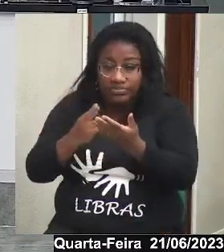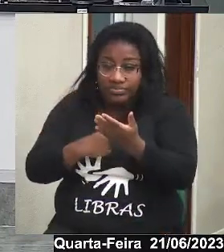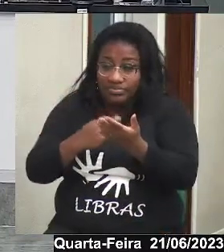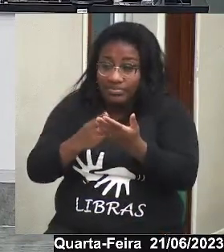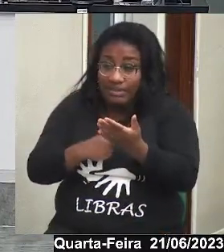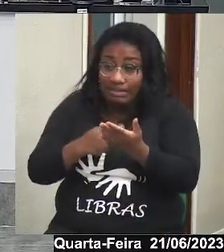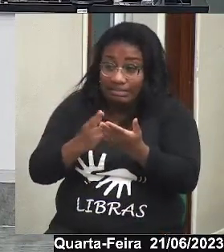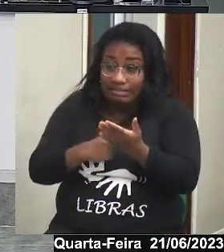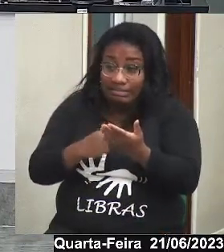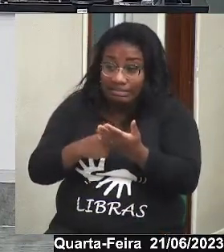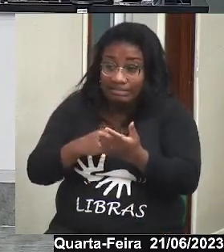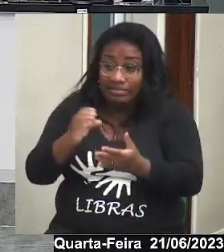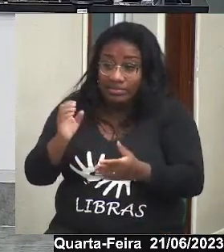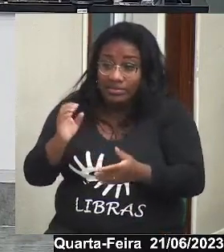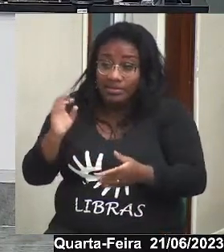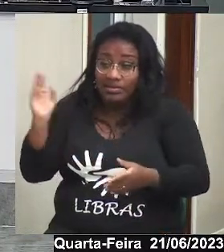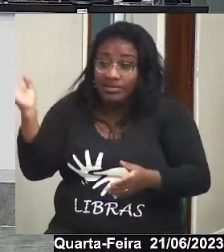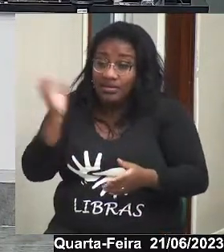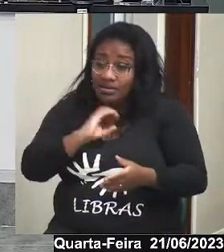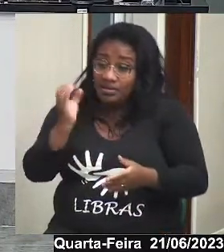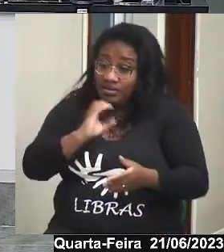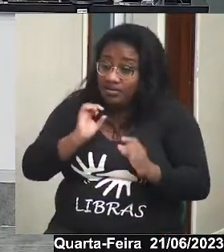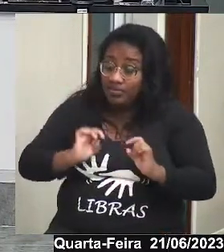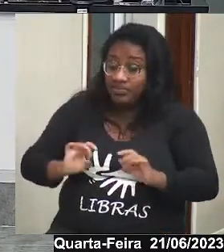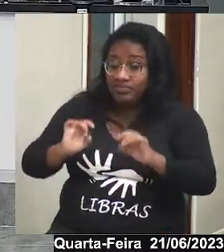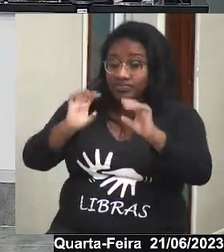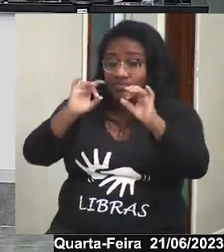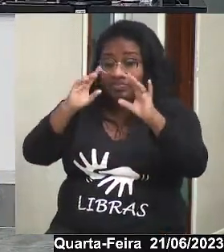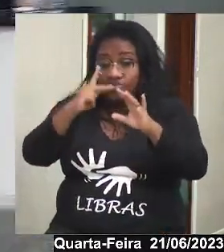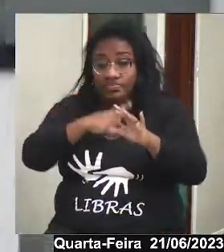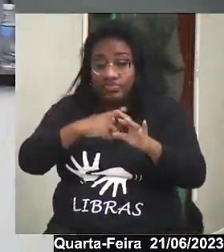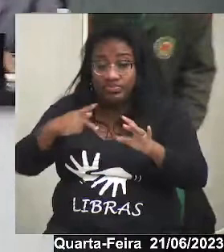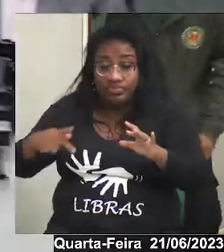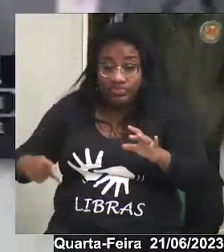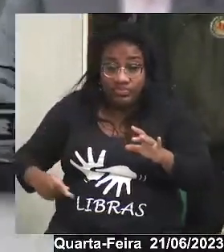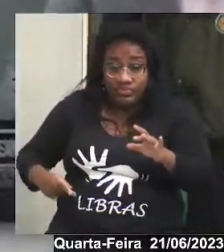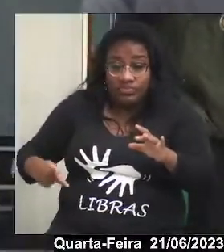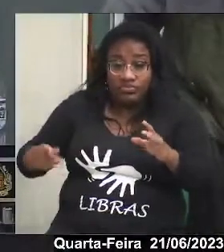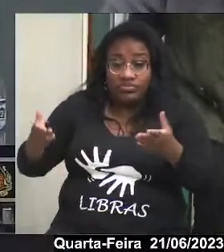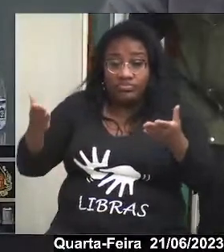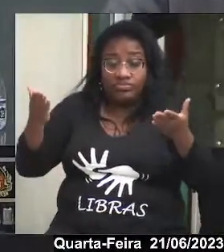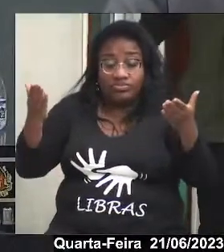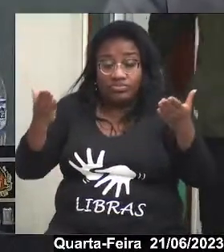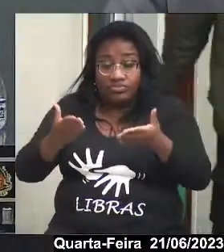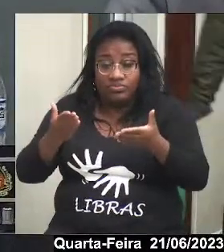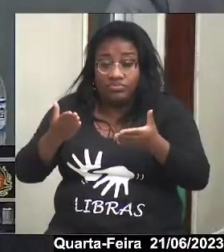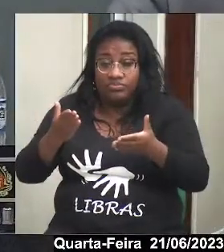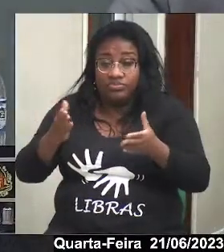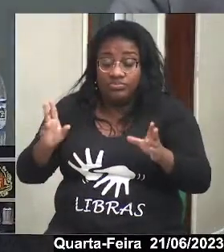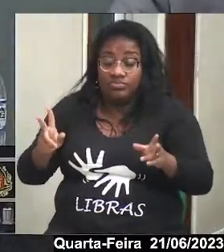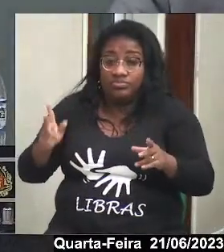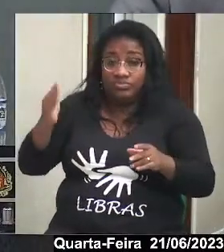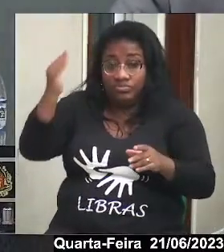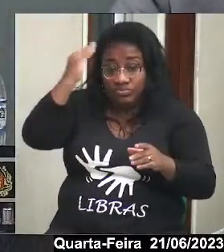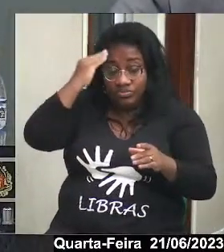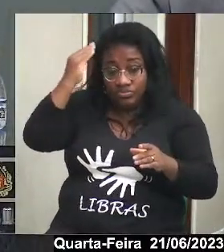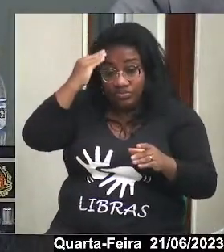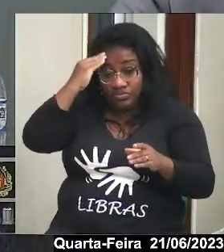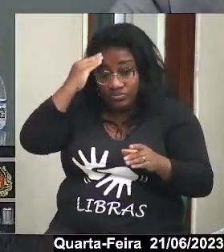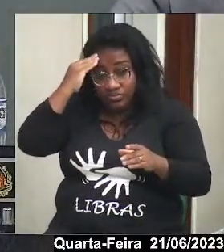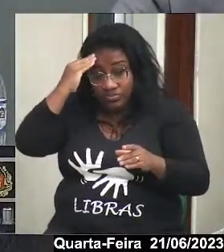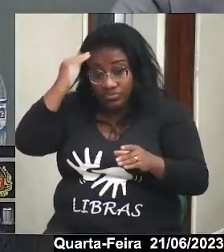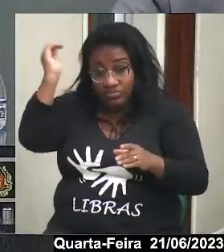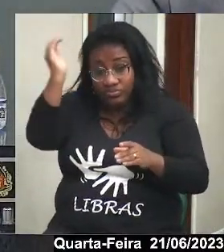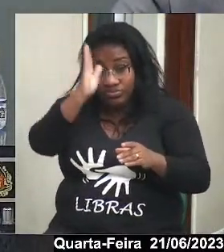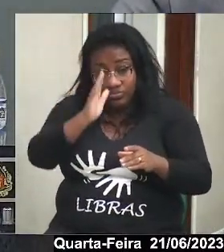Requerimento de tramitação em regime de urgência especial, excelentíssimo presidente Francisco de Oliveira Vieira. Considerando a Constituição da